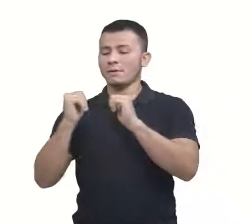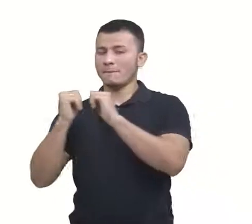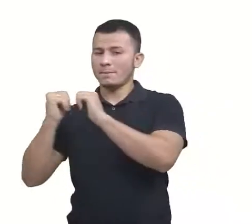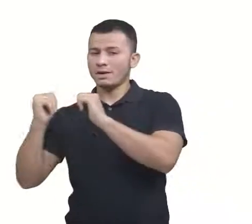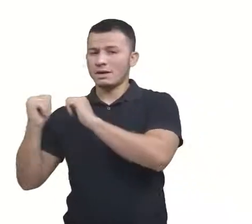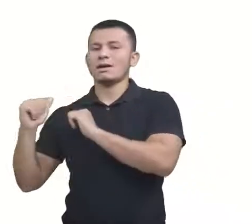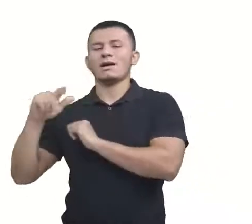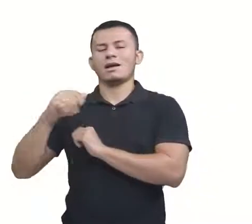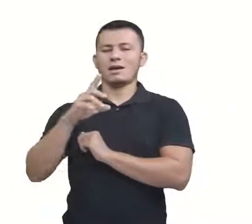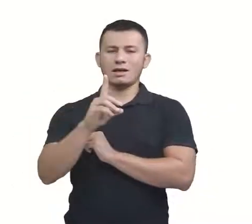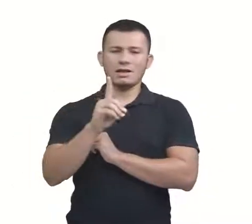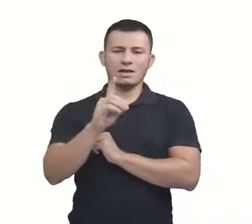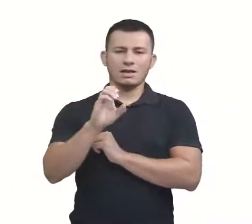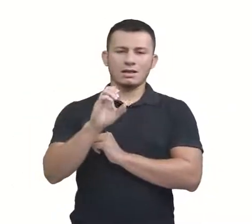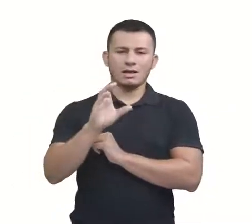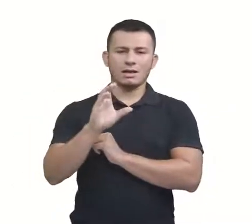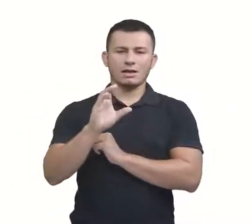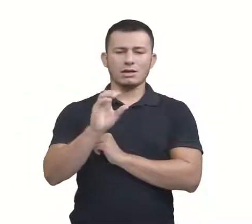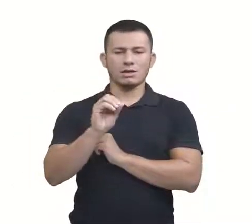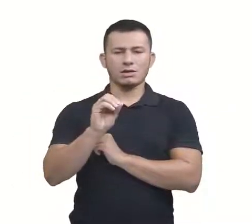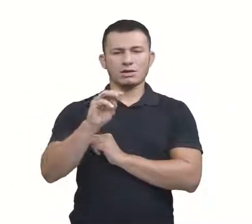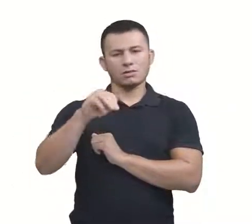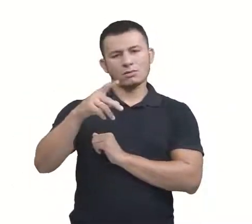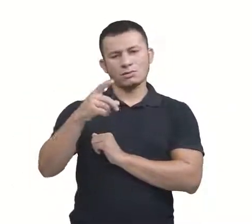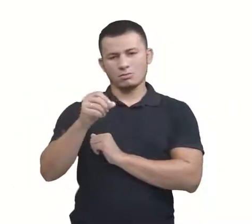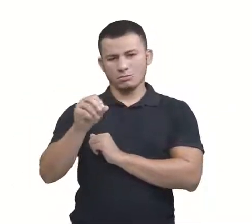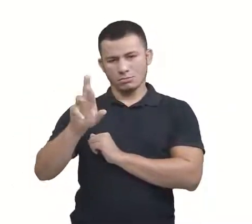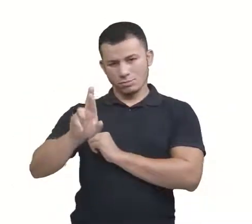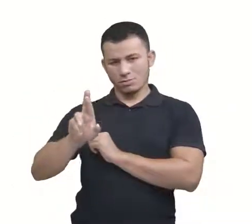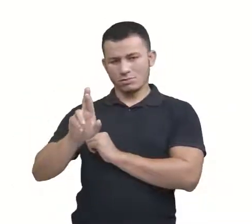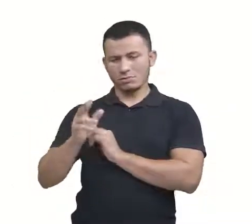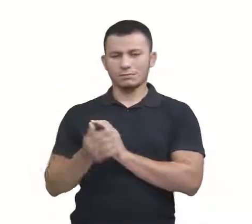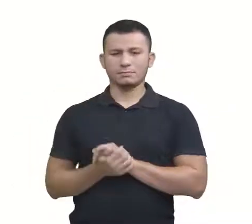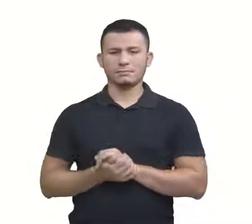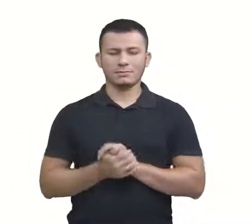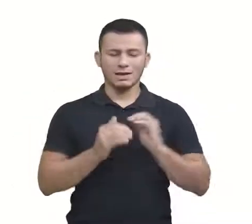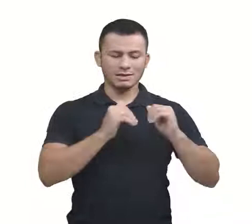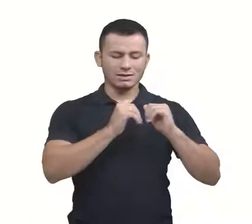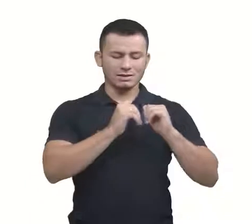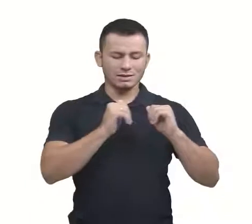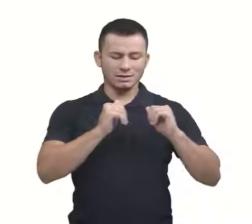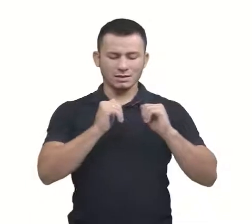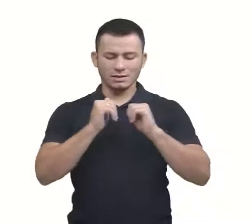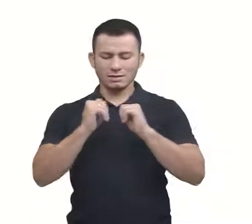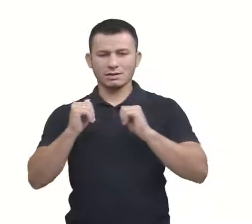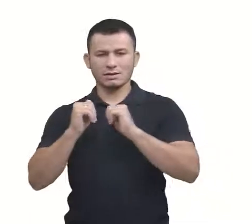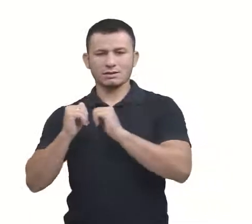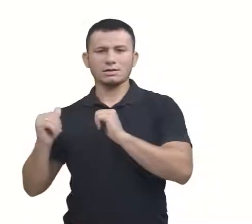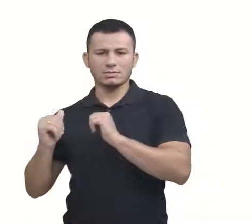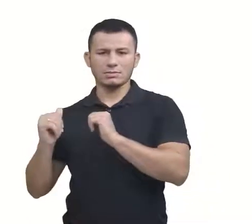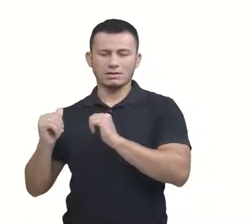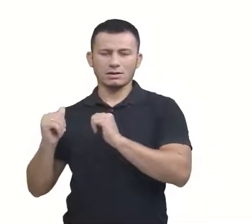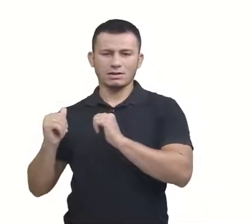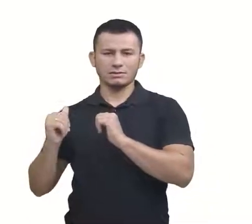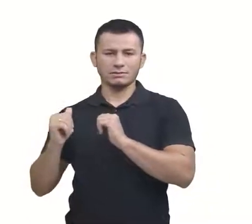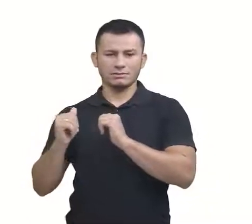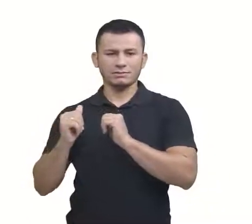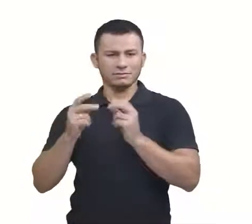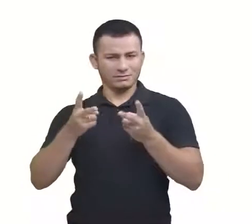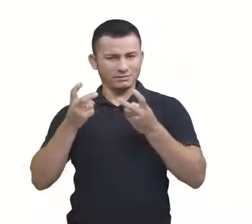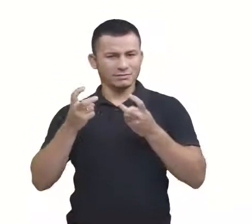der componho uma centena três dezenas e 5